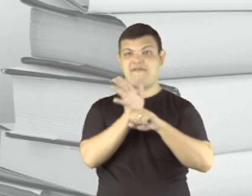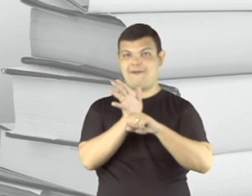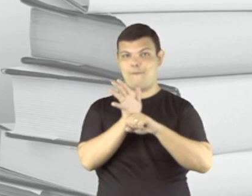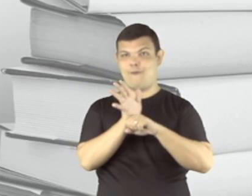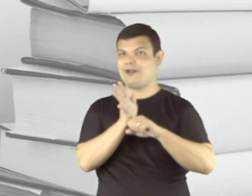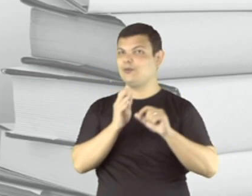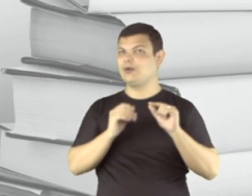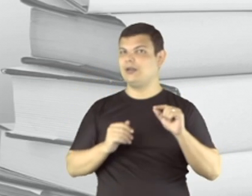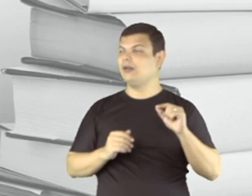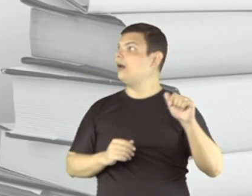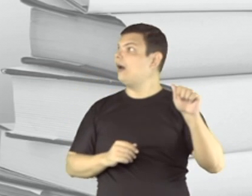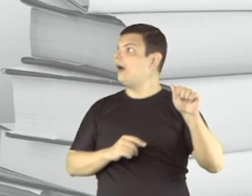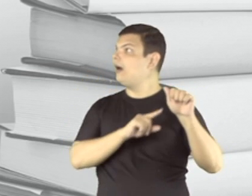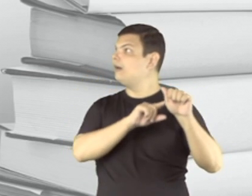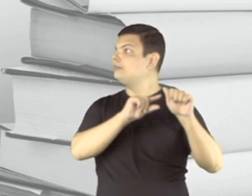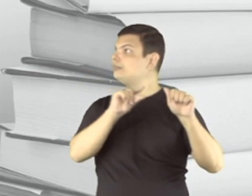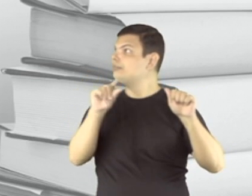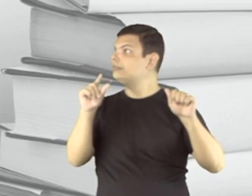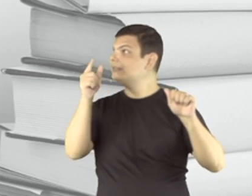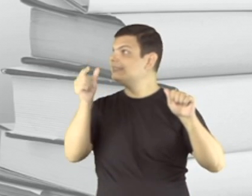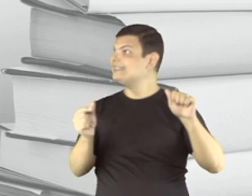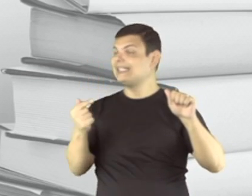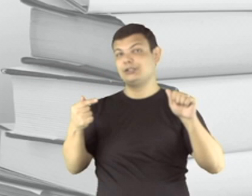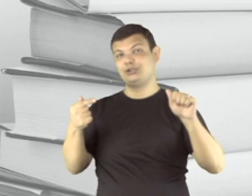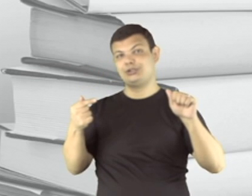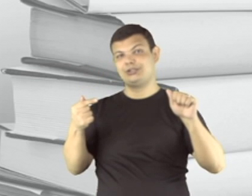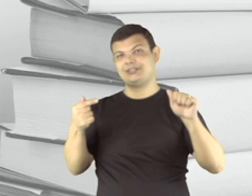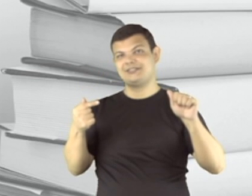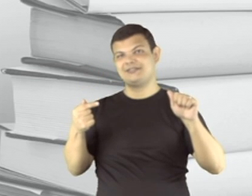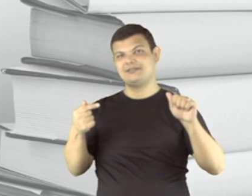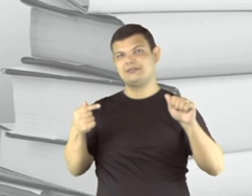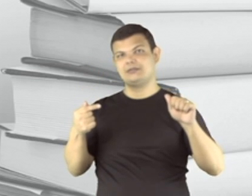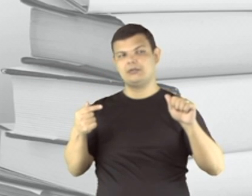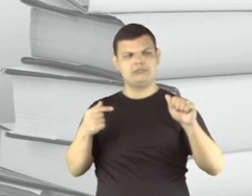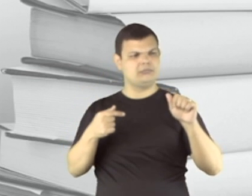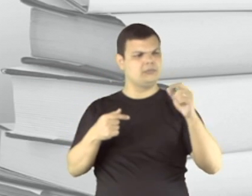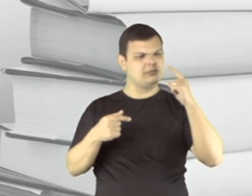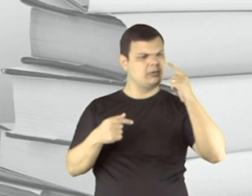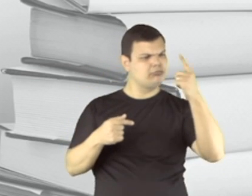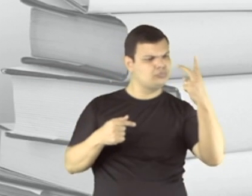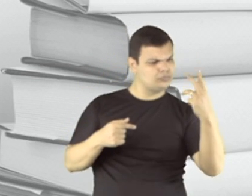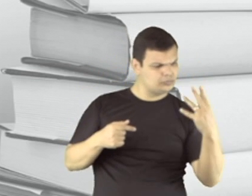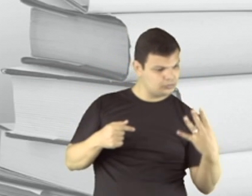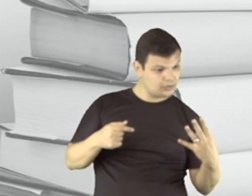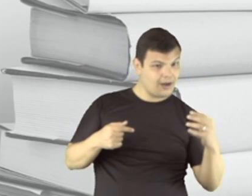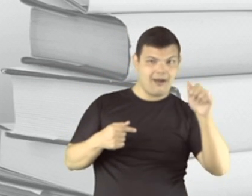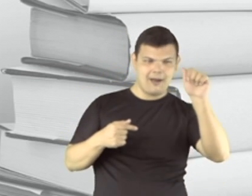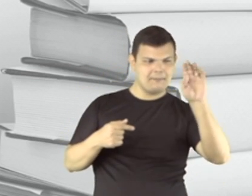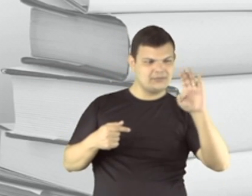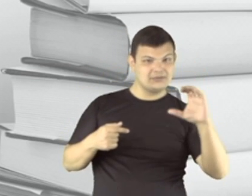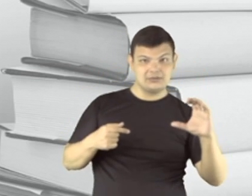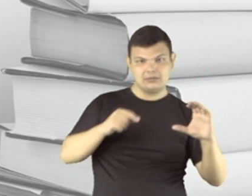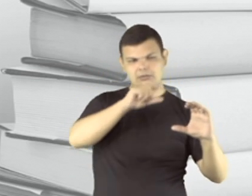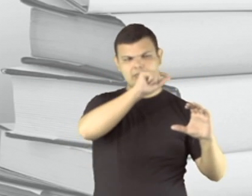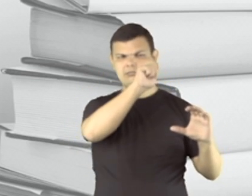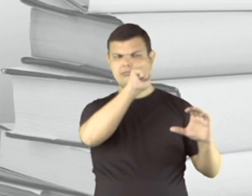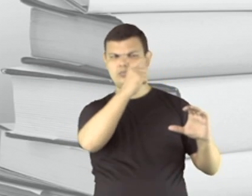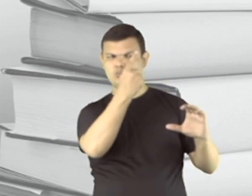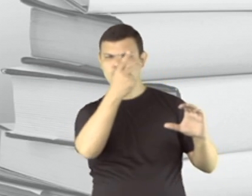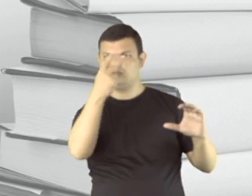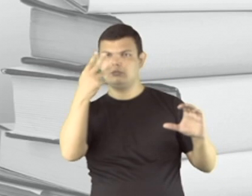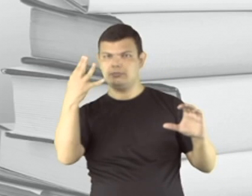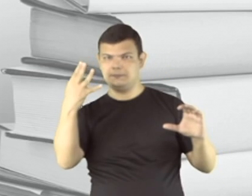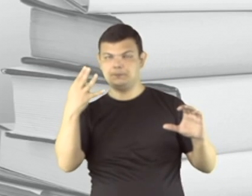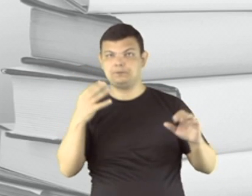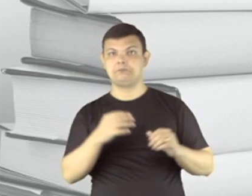na linha A7, coluna 7. Então aqui eu vou localizar também. Percebam como isso é interessante. Olha outra